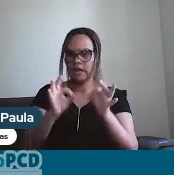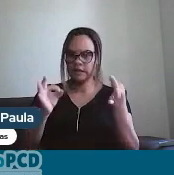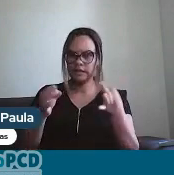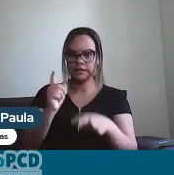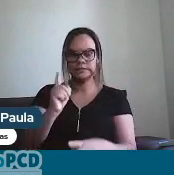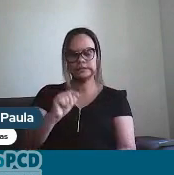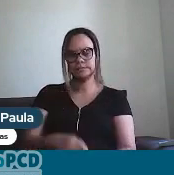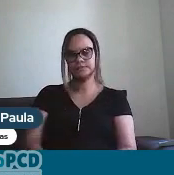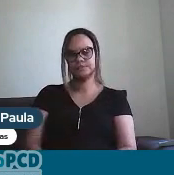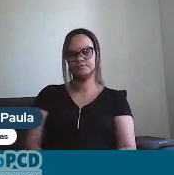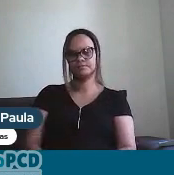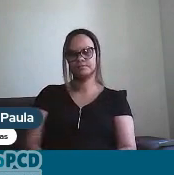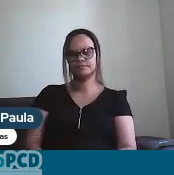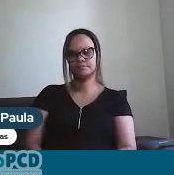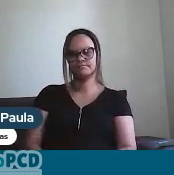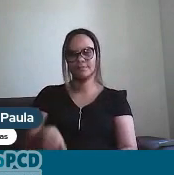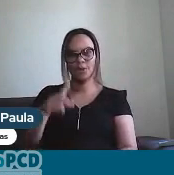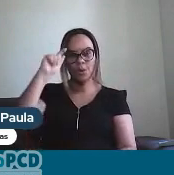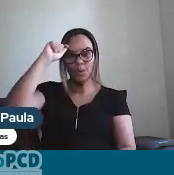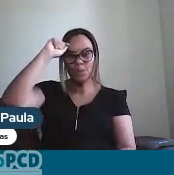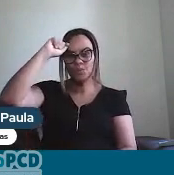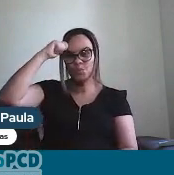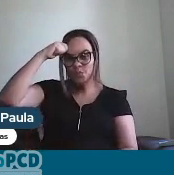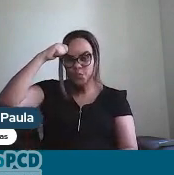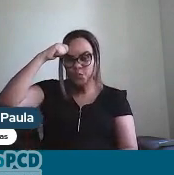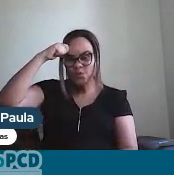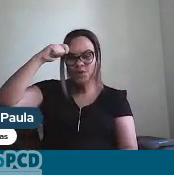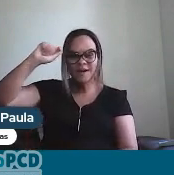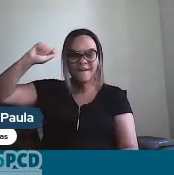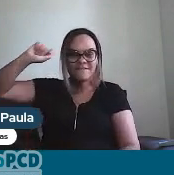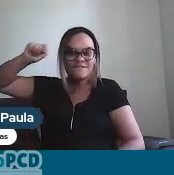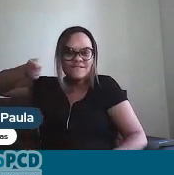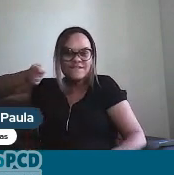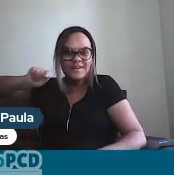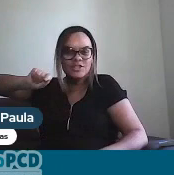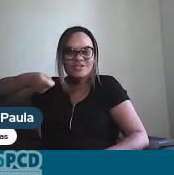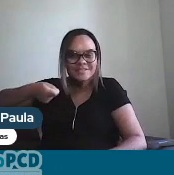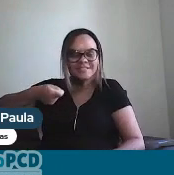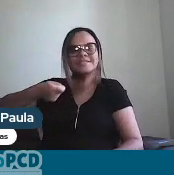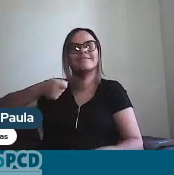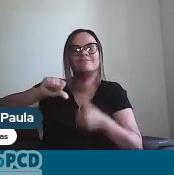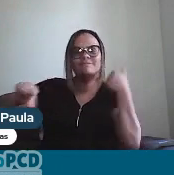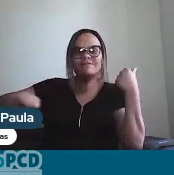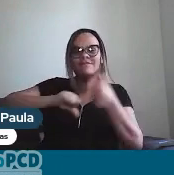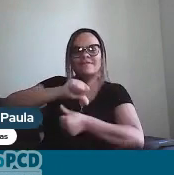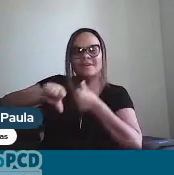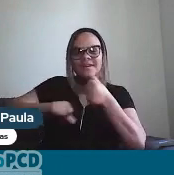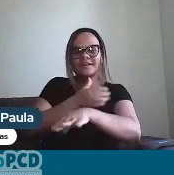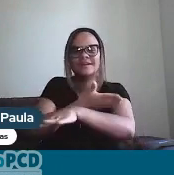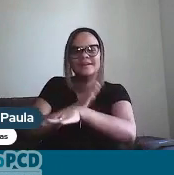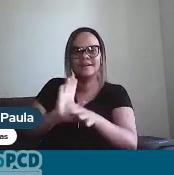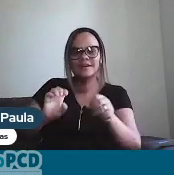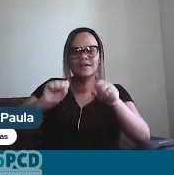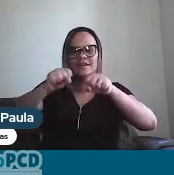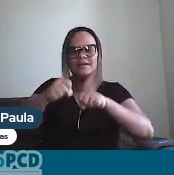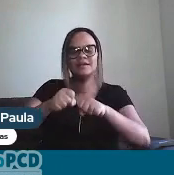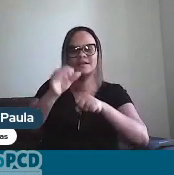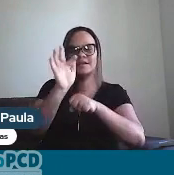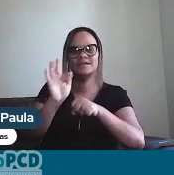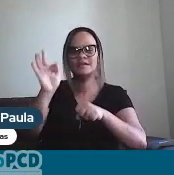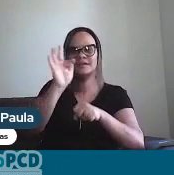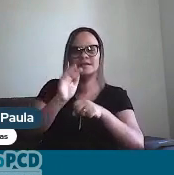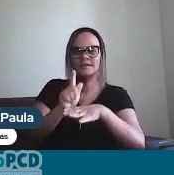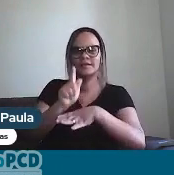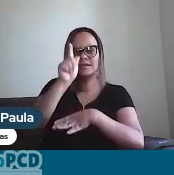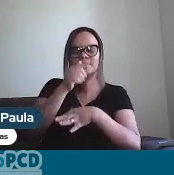gente, virar essa chavinha que eu costumo sempre falar assim. A gente está muito acostumado, até por nossa formação mesmo de faculdade,